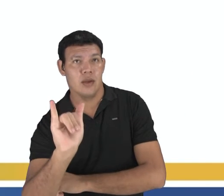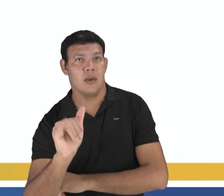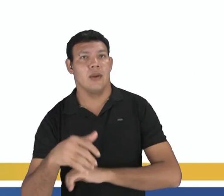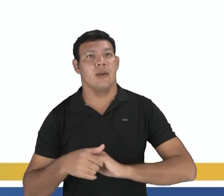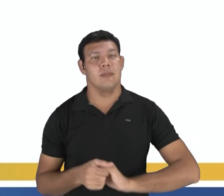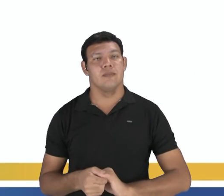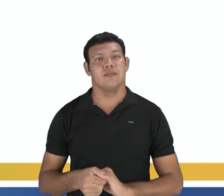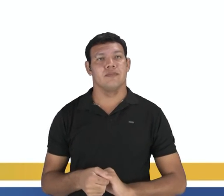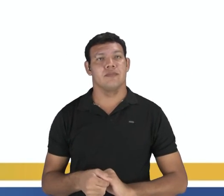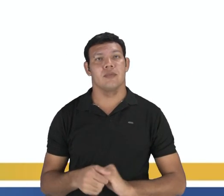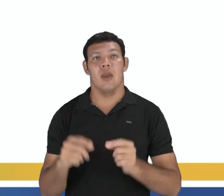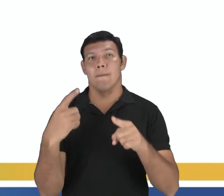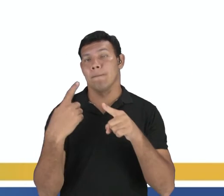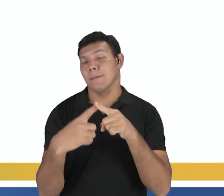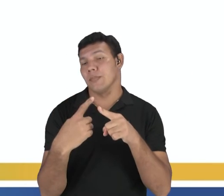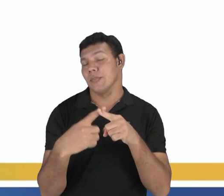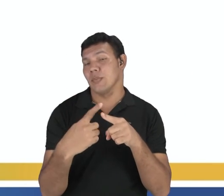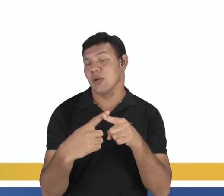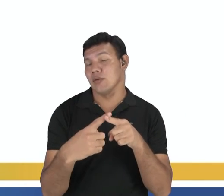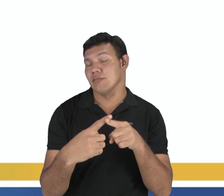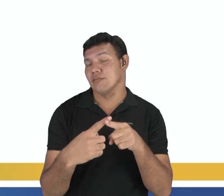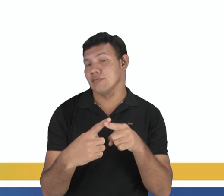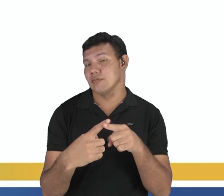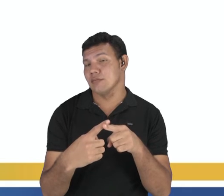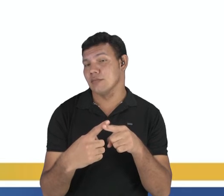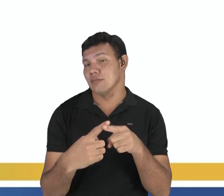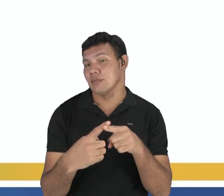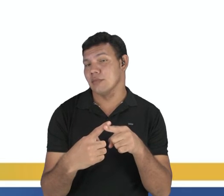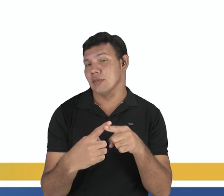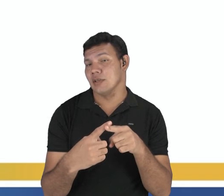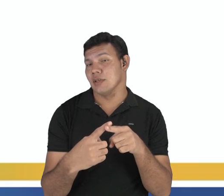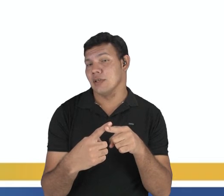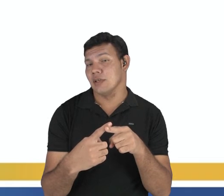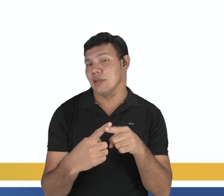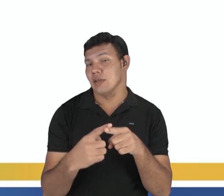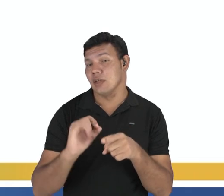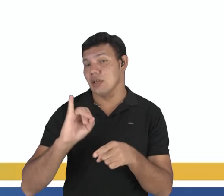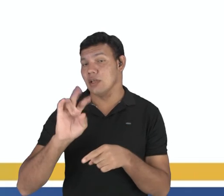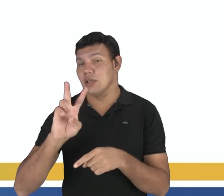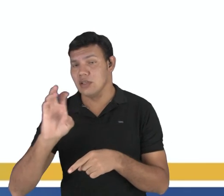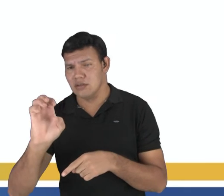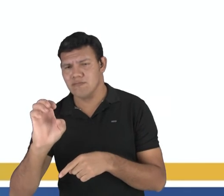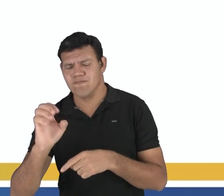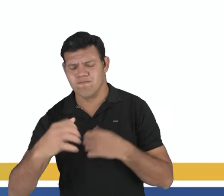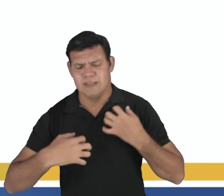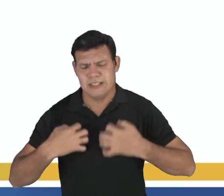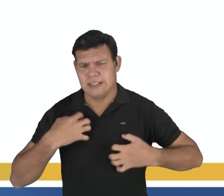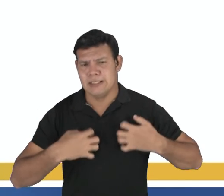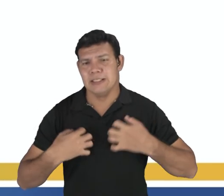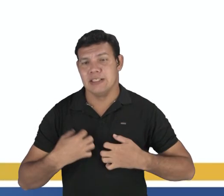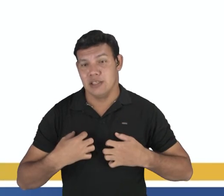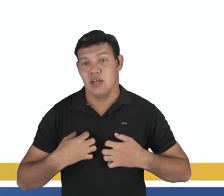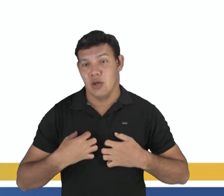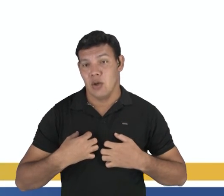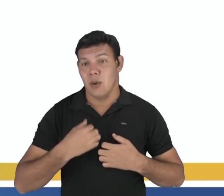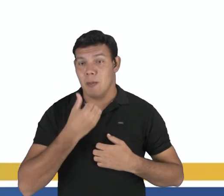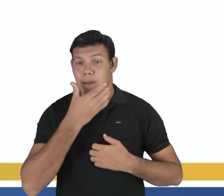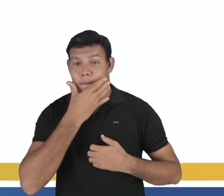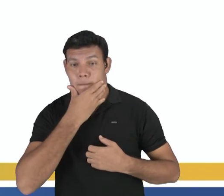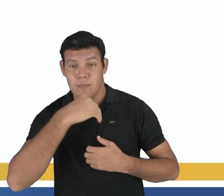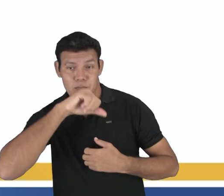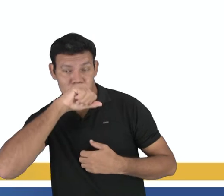que Uai up get out with her Father o que que é ih fica chateada com o pai dela